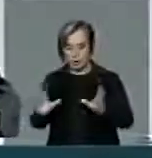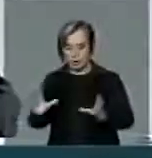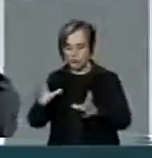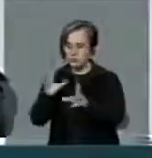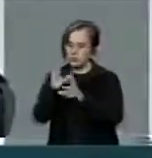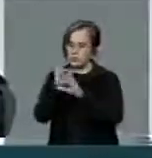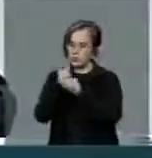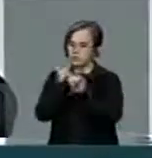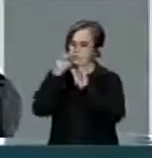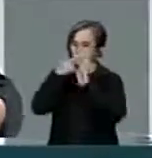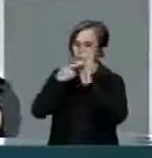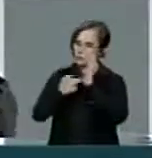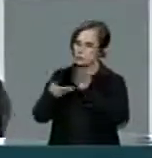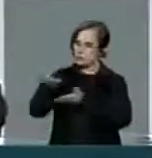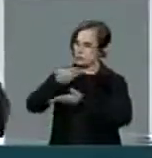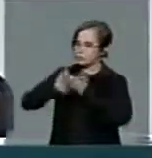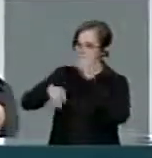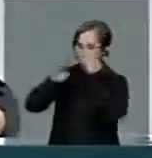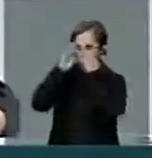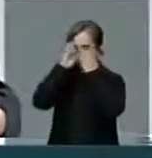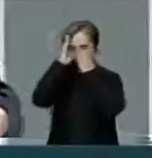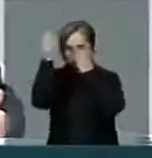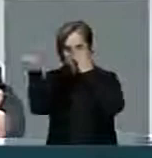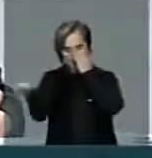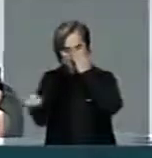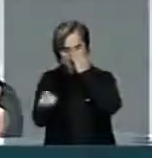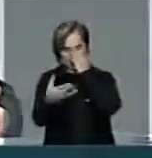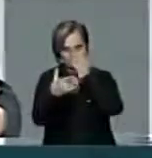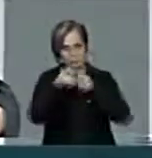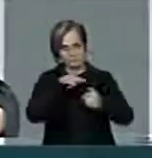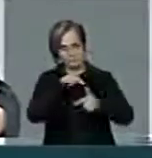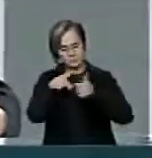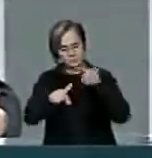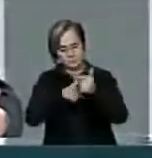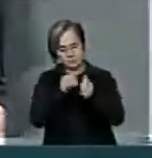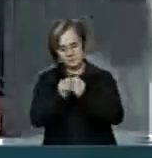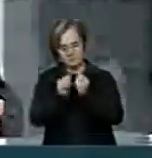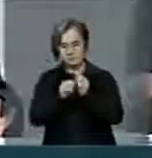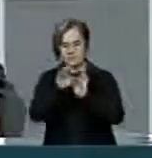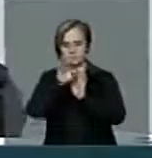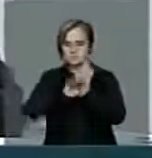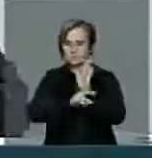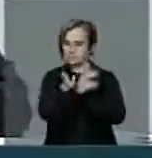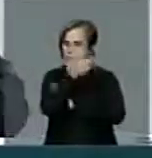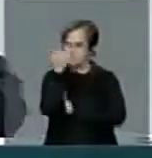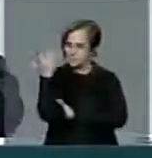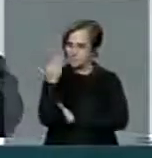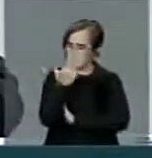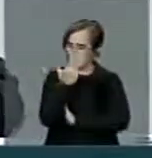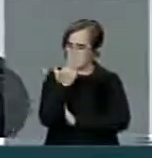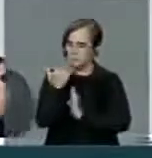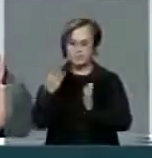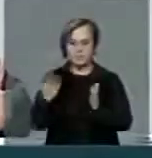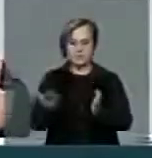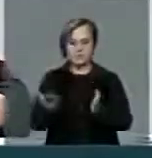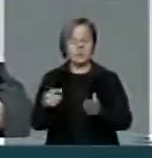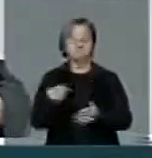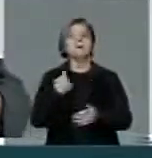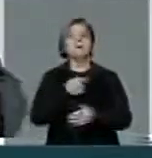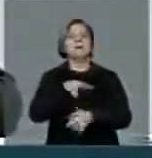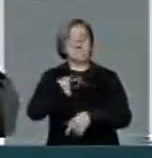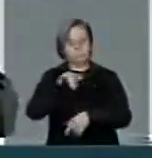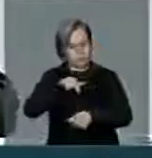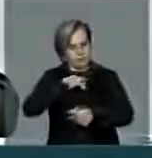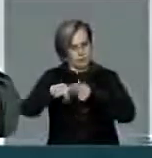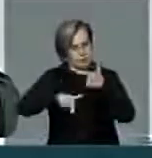de iniciativas que compreende a agenda de trabalho do Código Florestal. Então, nós trabalharemos sempre